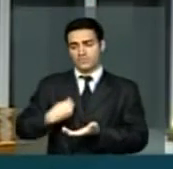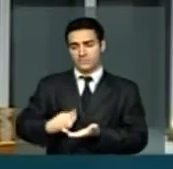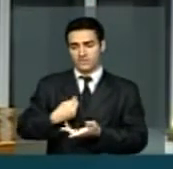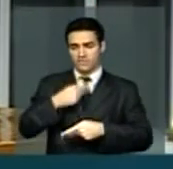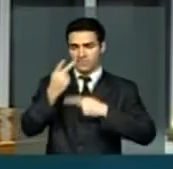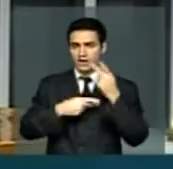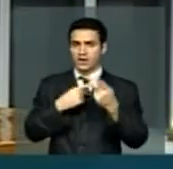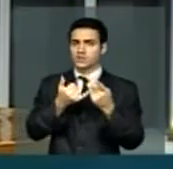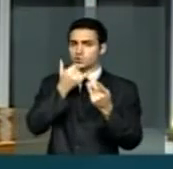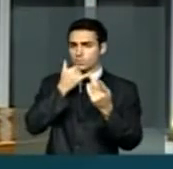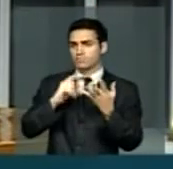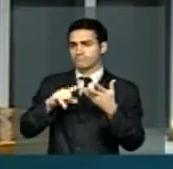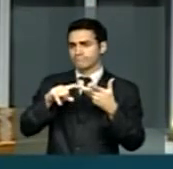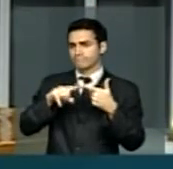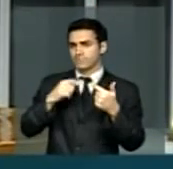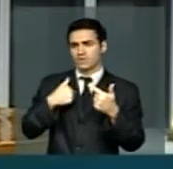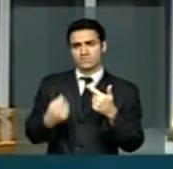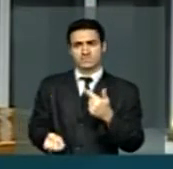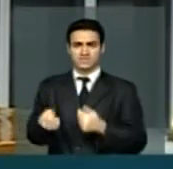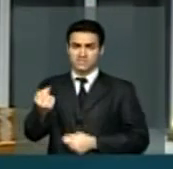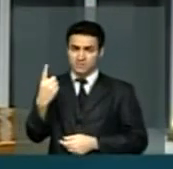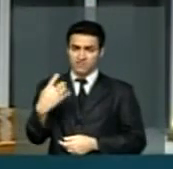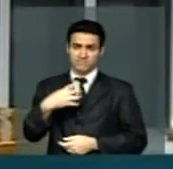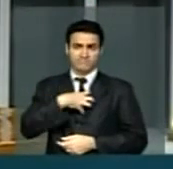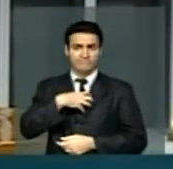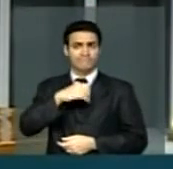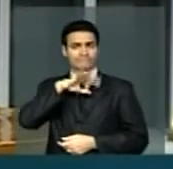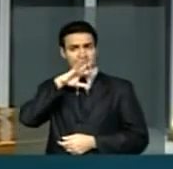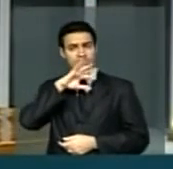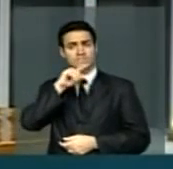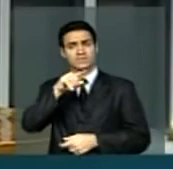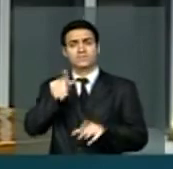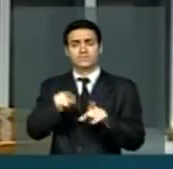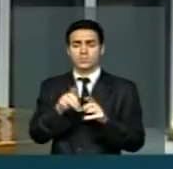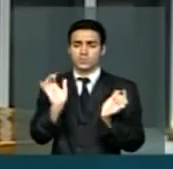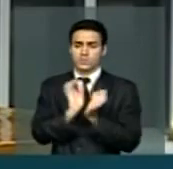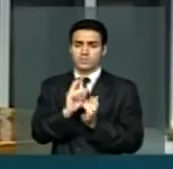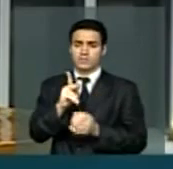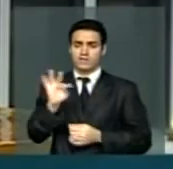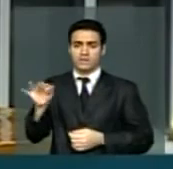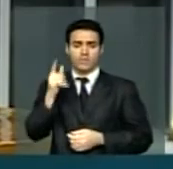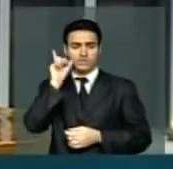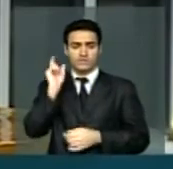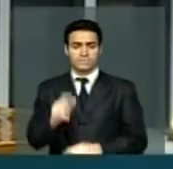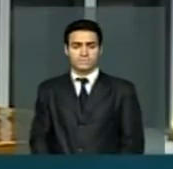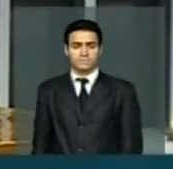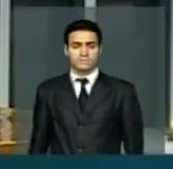expressar as estranhezas e as inquietudes que pautaram a discussão da bancada no dia de ontem.